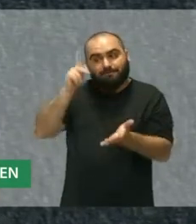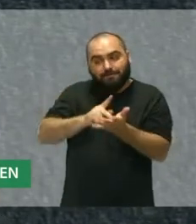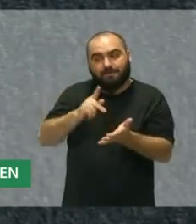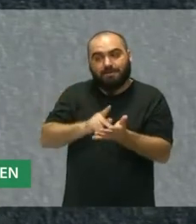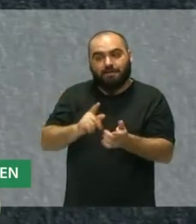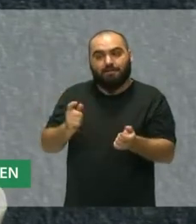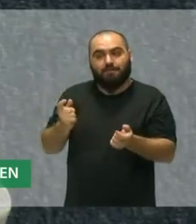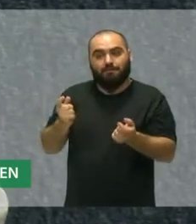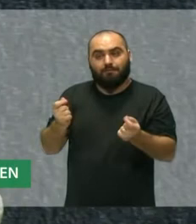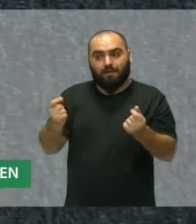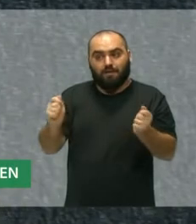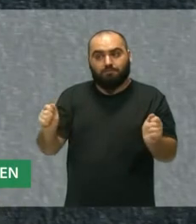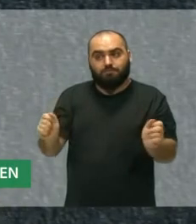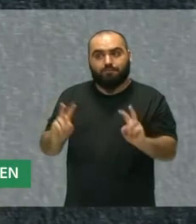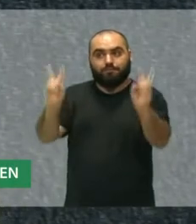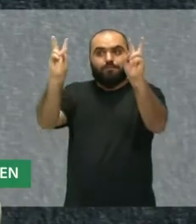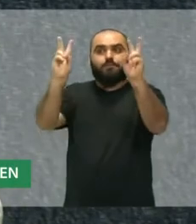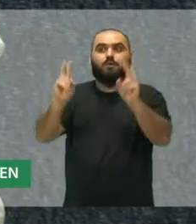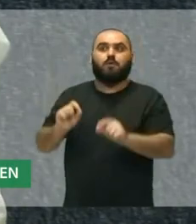de fato subiram.